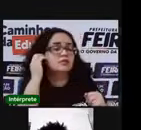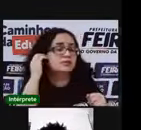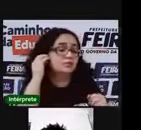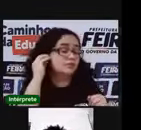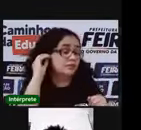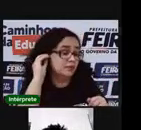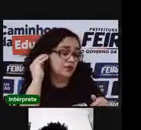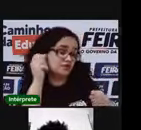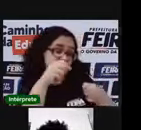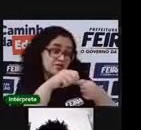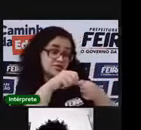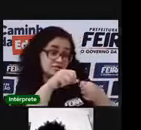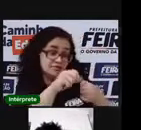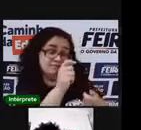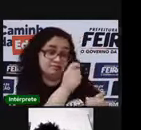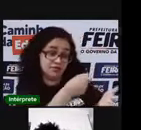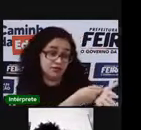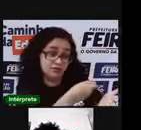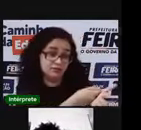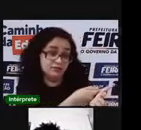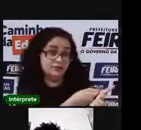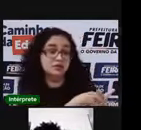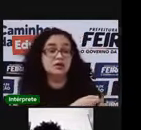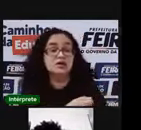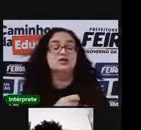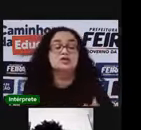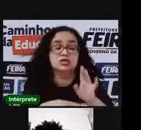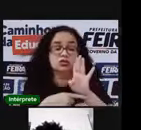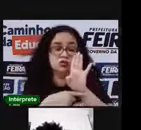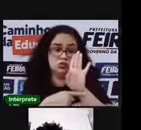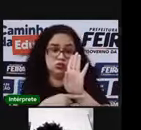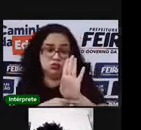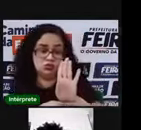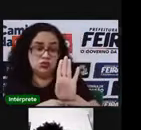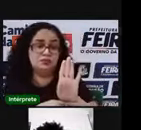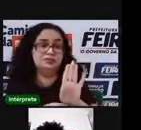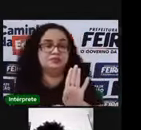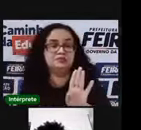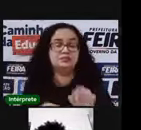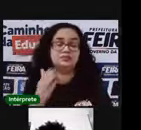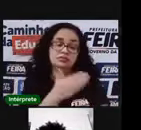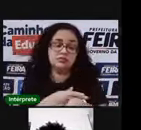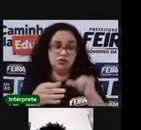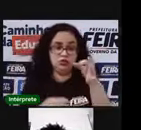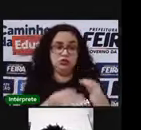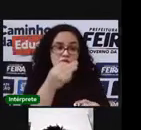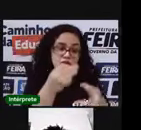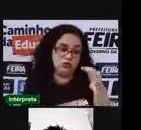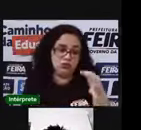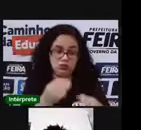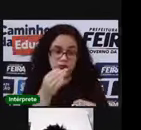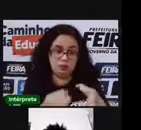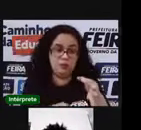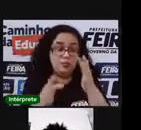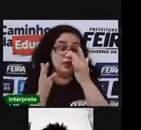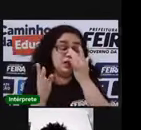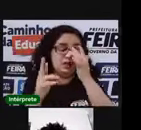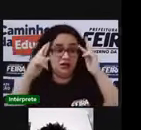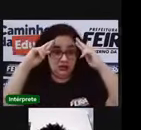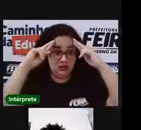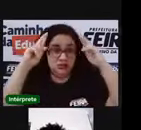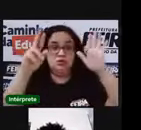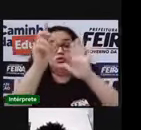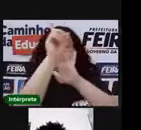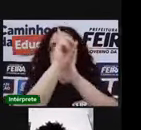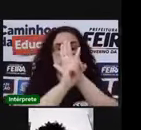fazer algo, e eu faço, eu estou sendo solidário, eu estou praticando justiça, não é? Eu estou respeitando os